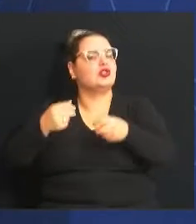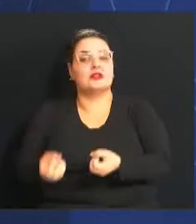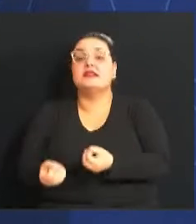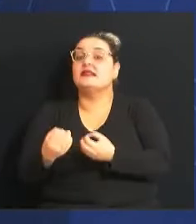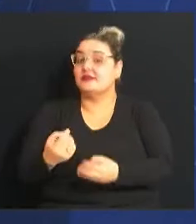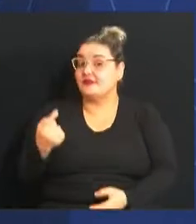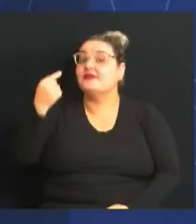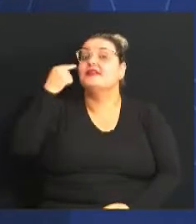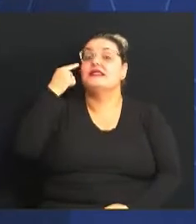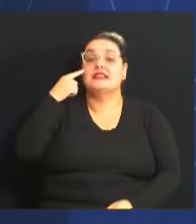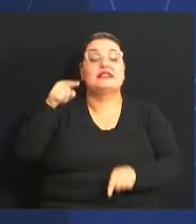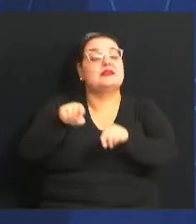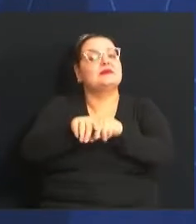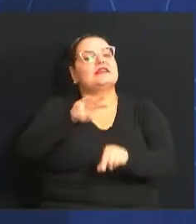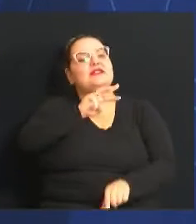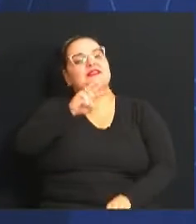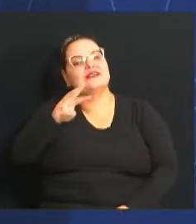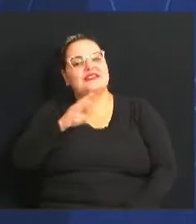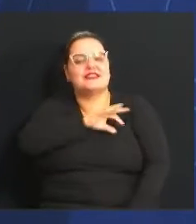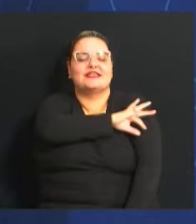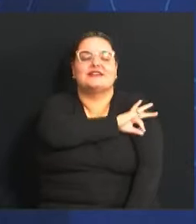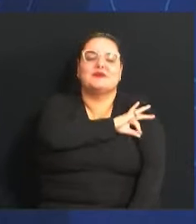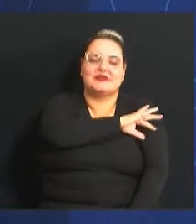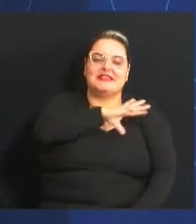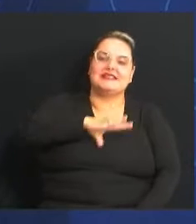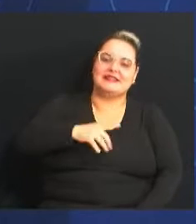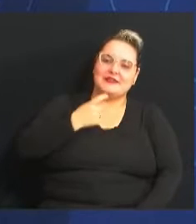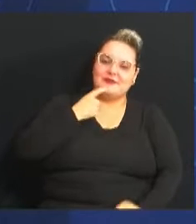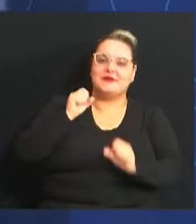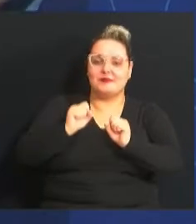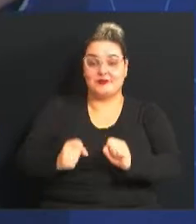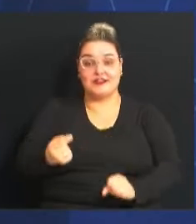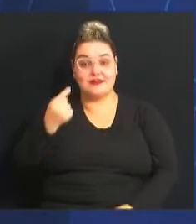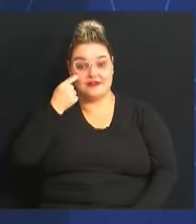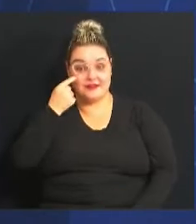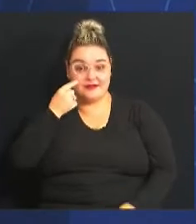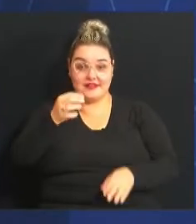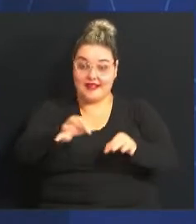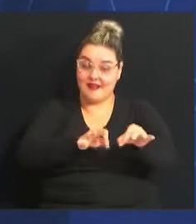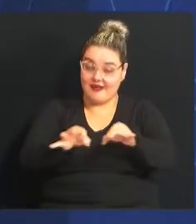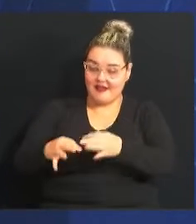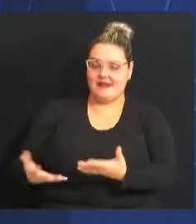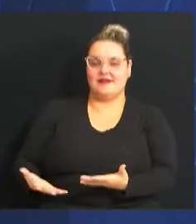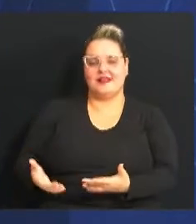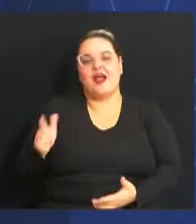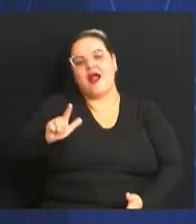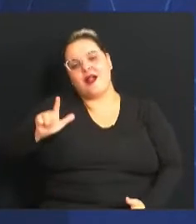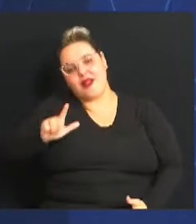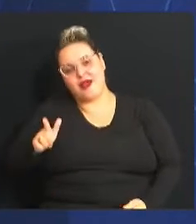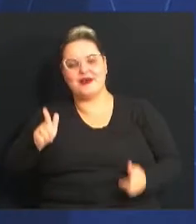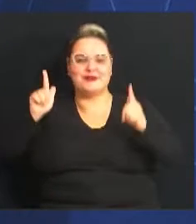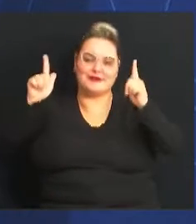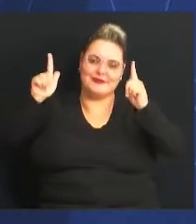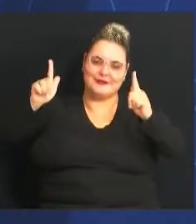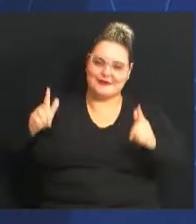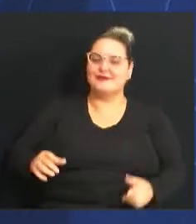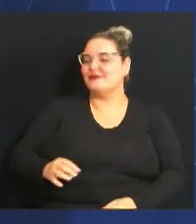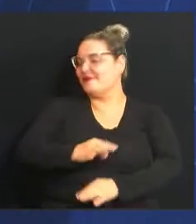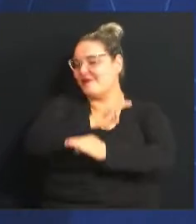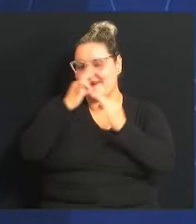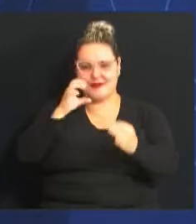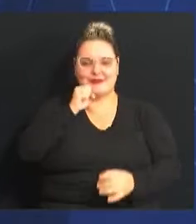também no site da Prefeitura de Campinas, para você poder conferir a programação e, claro, curtir um belo fim de semana.